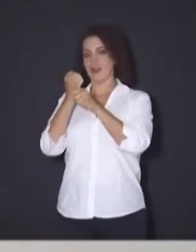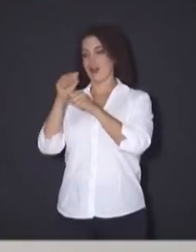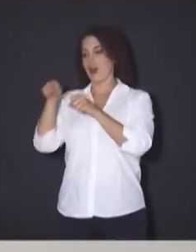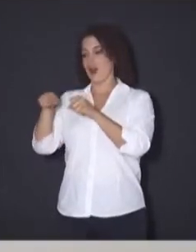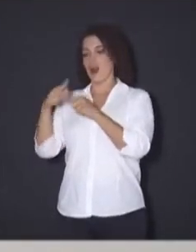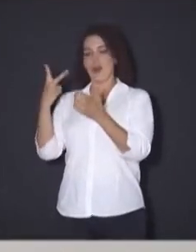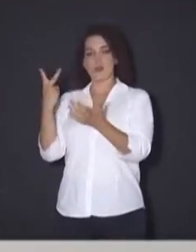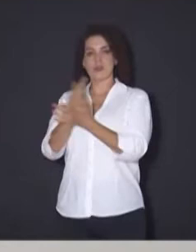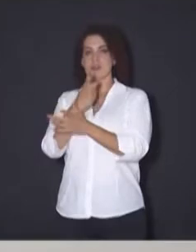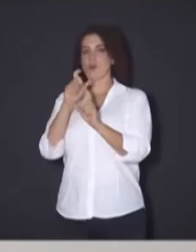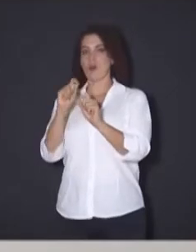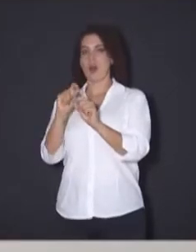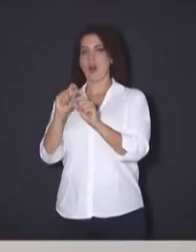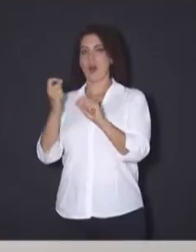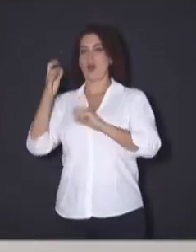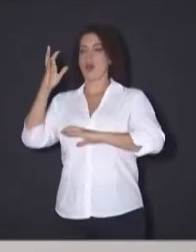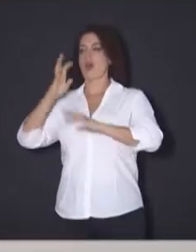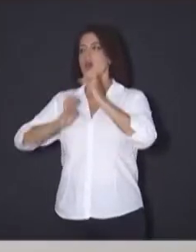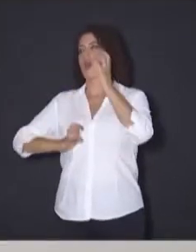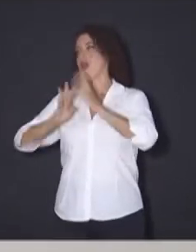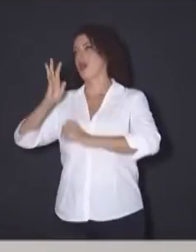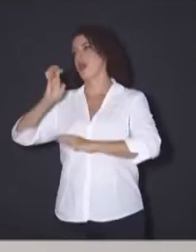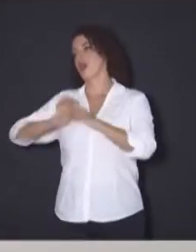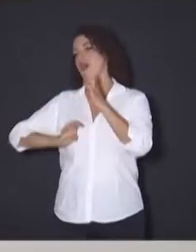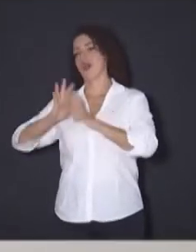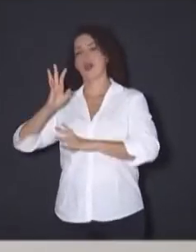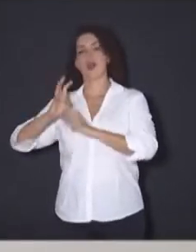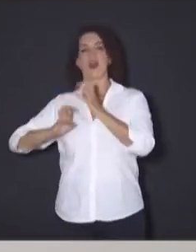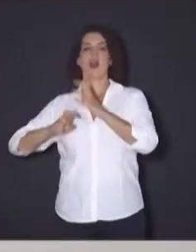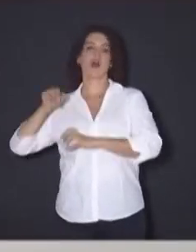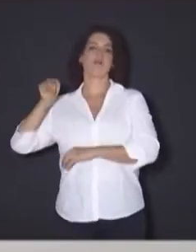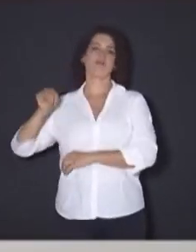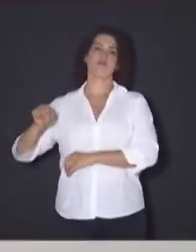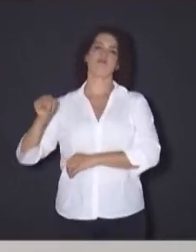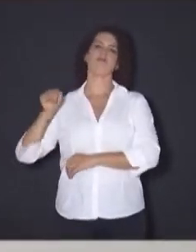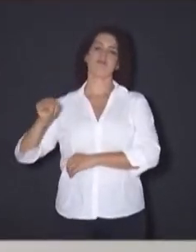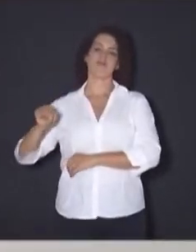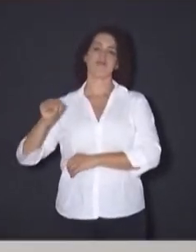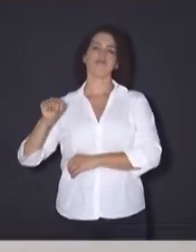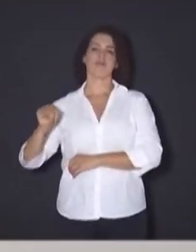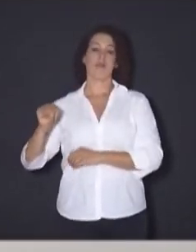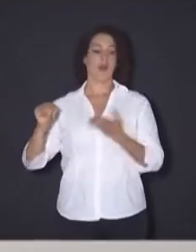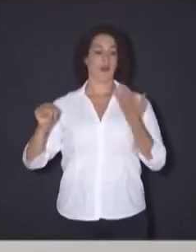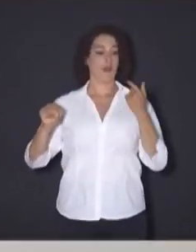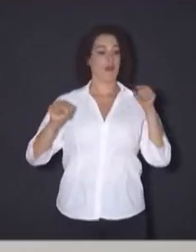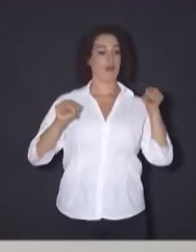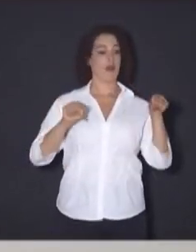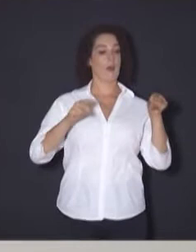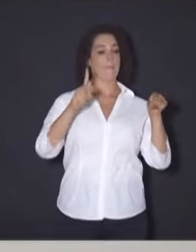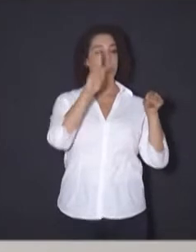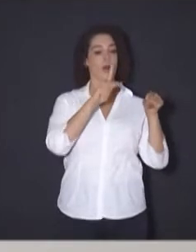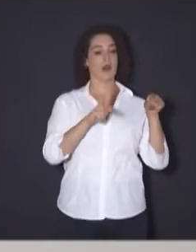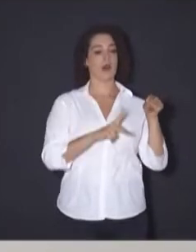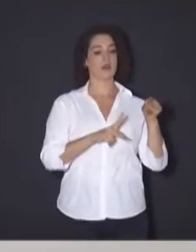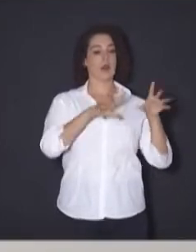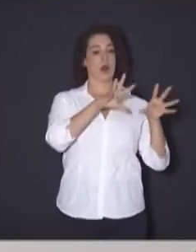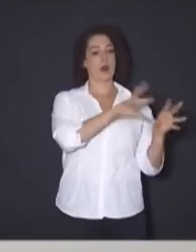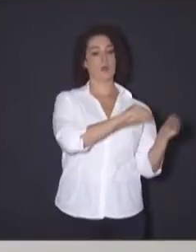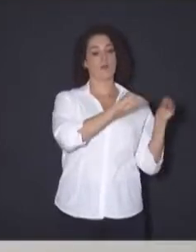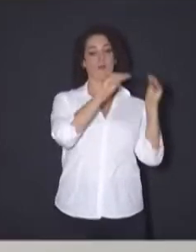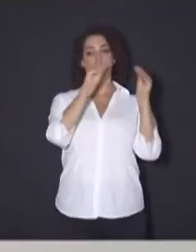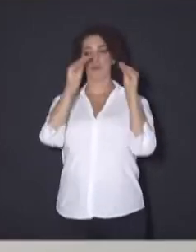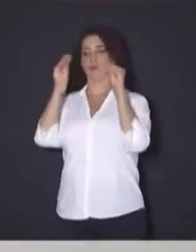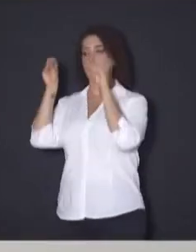permanente dentro daquele espaço então esse é só um exemplo de quando você não